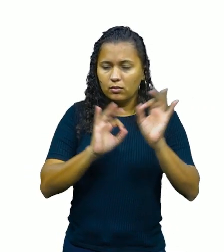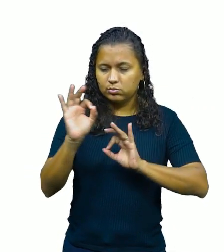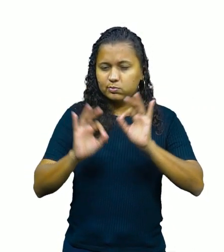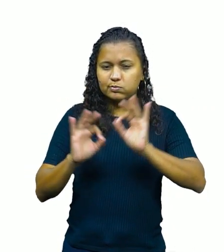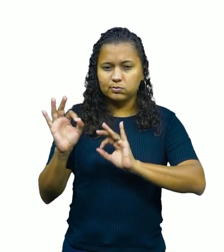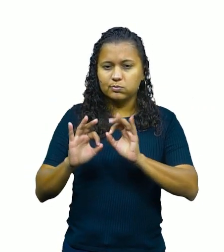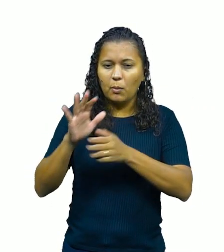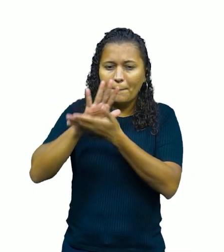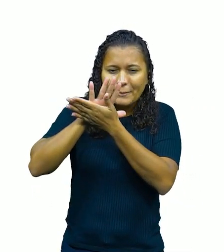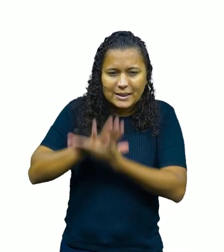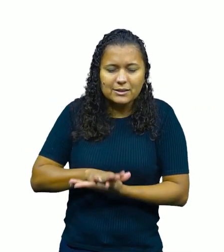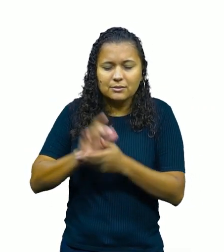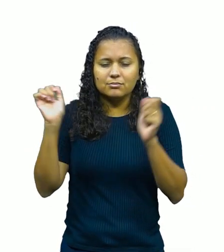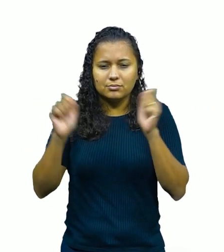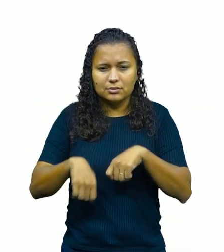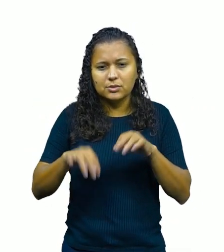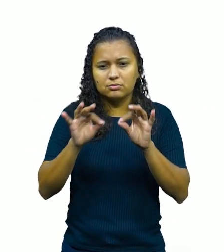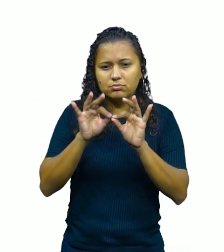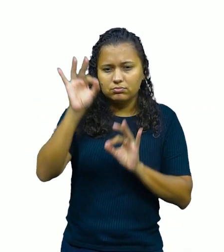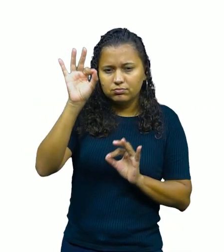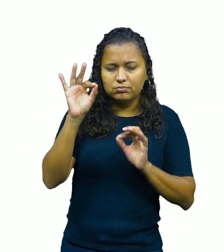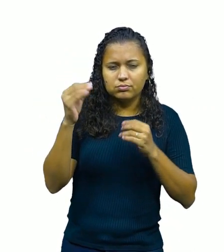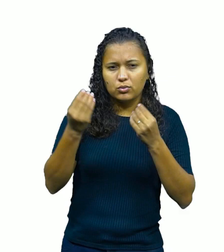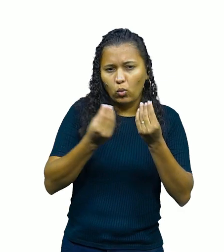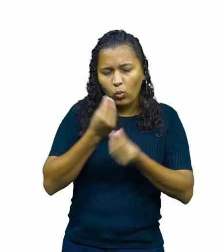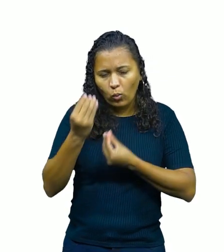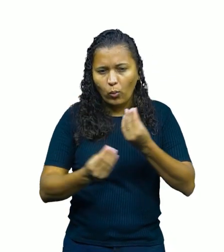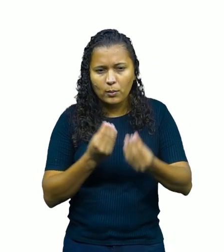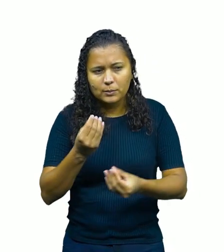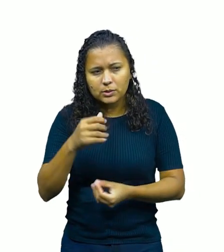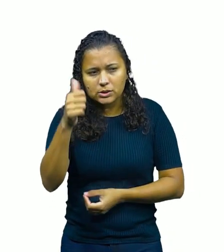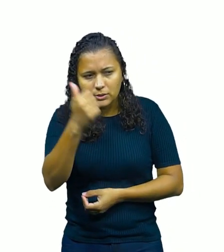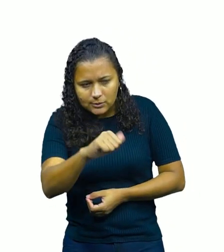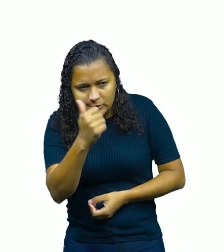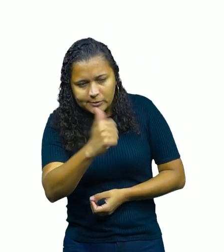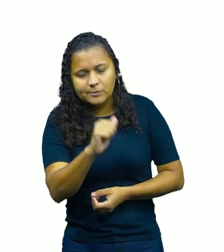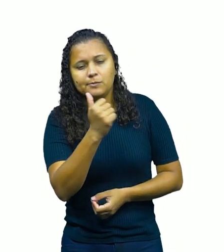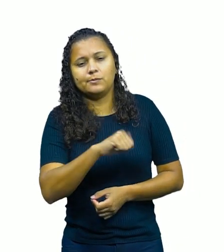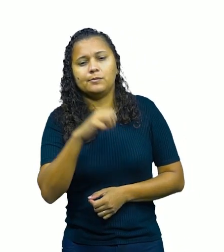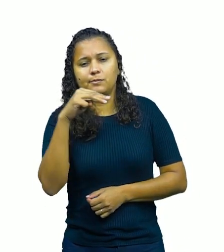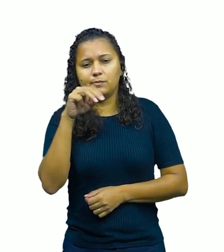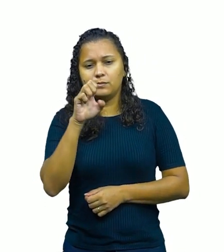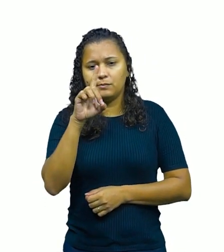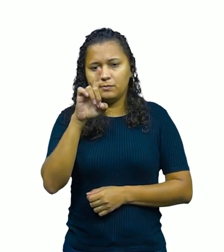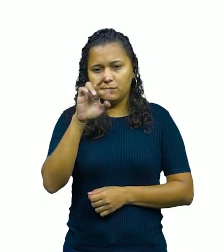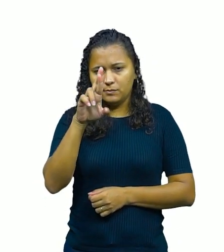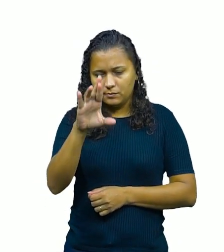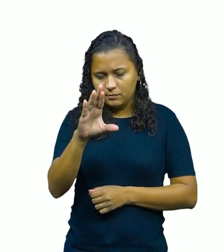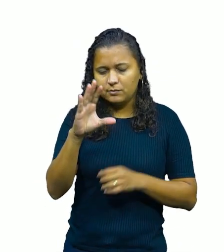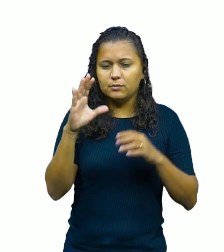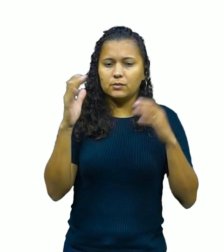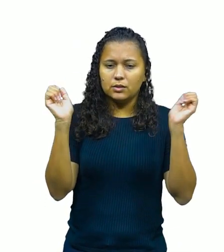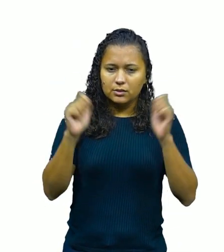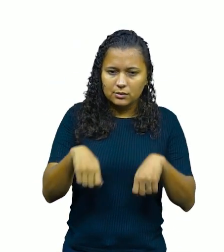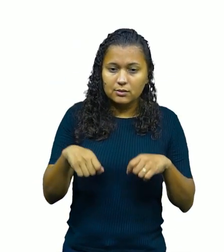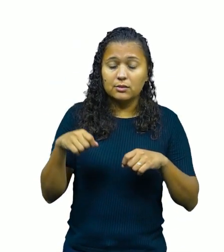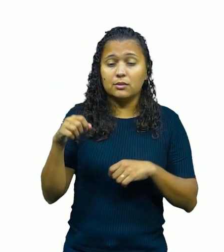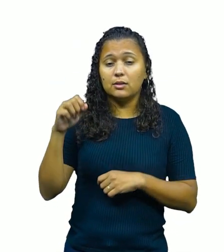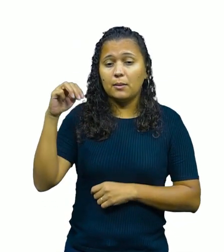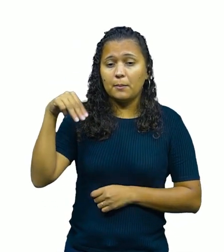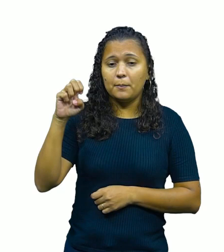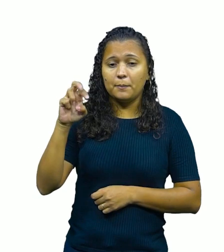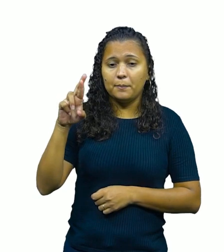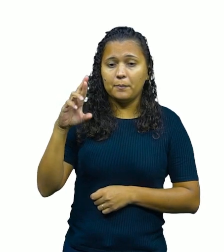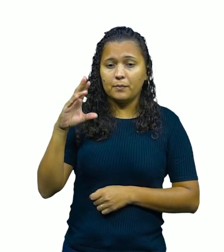essa pressão que aí você consegue fazer a medição, né? Depois que você consegue fazer essa medição através desse mercúrio que